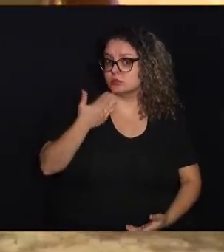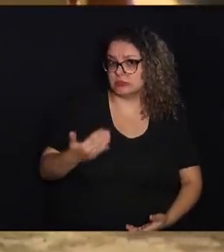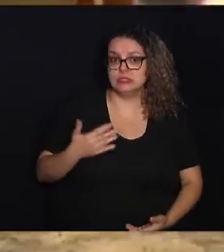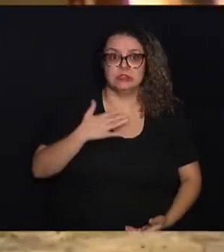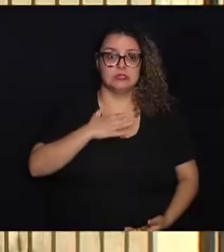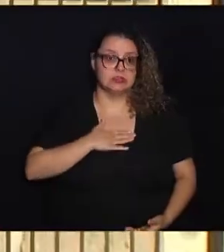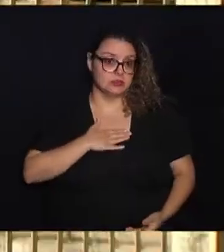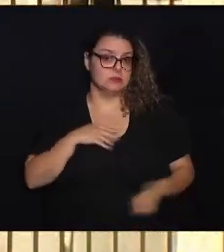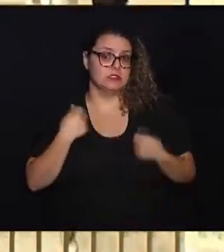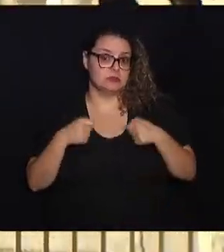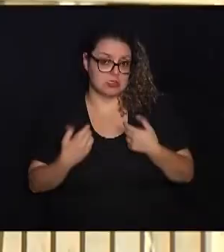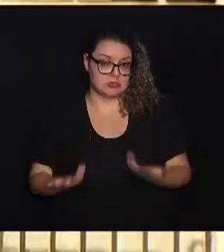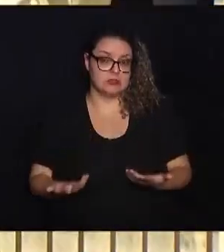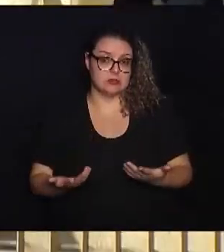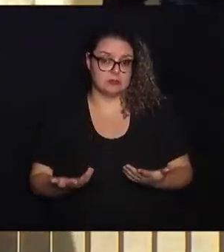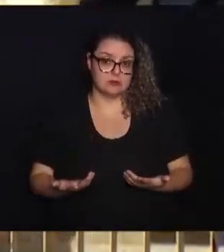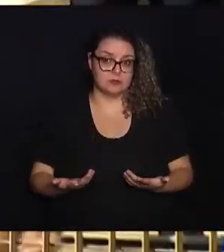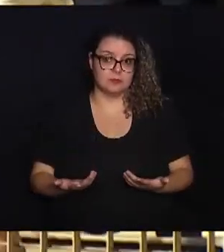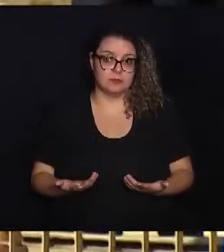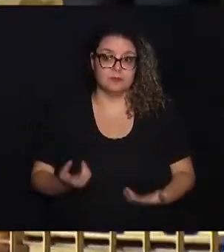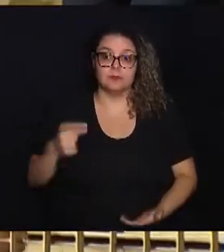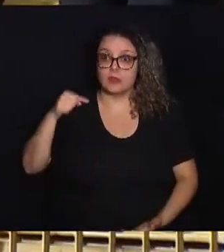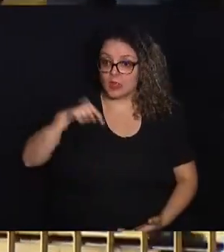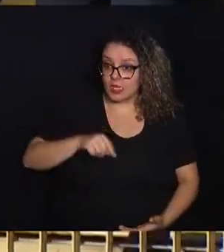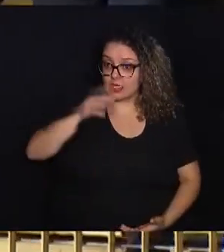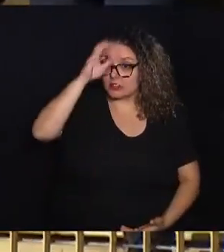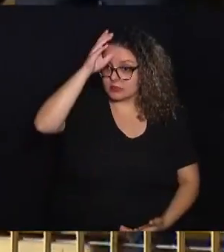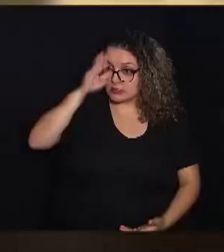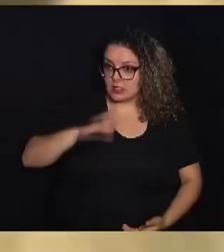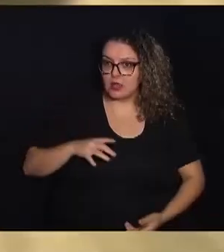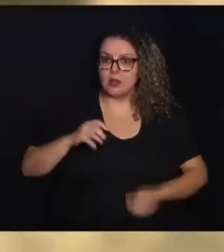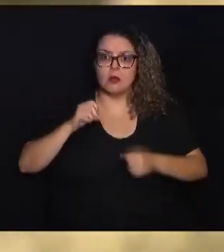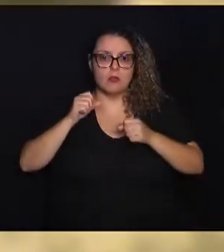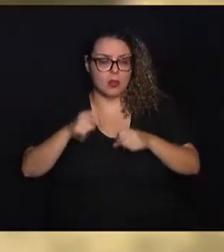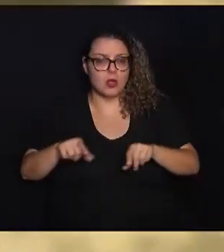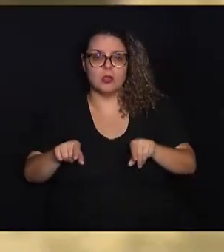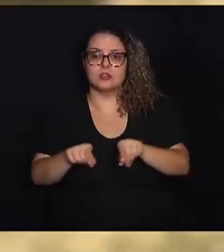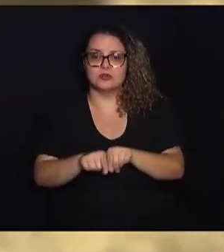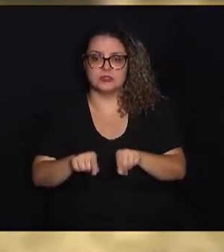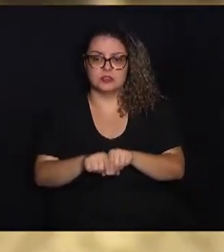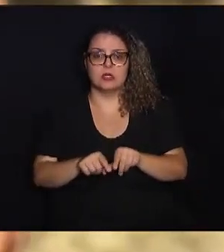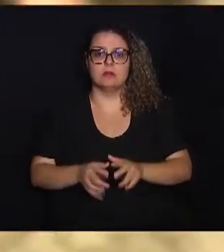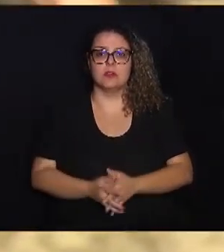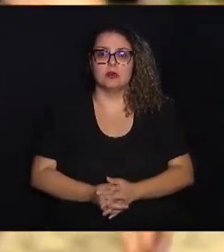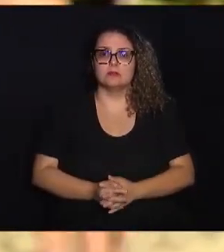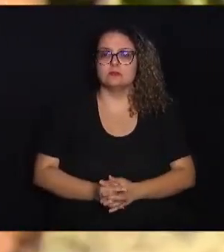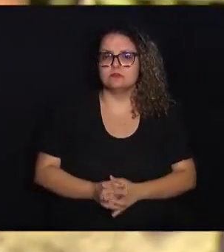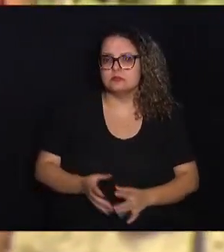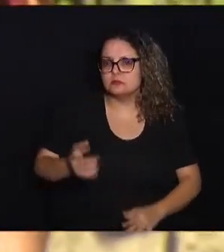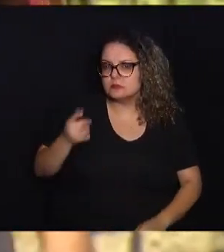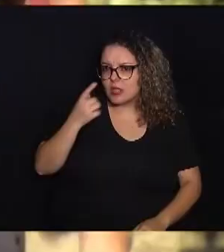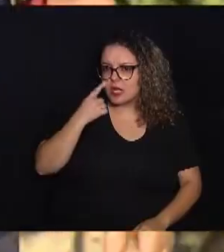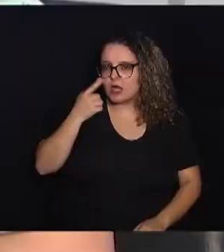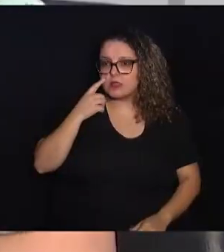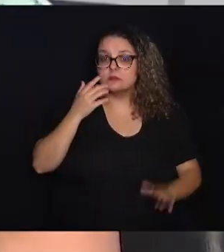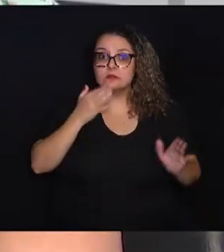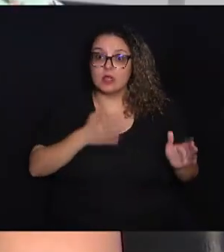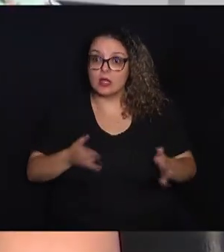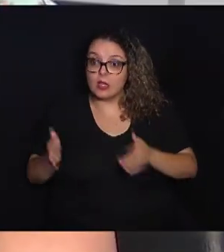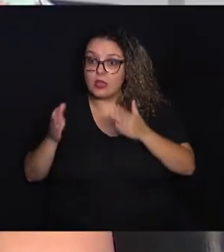minhas necessidades. Esse eleitor também pode ficar de olho nas